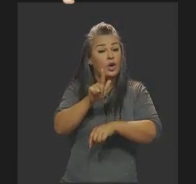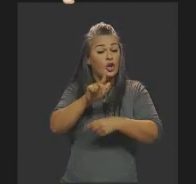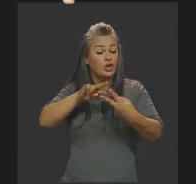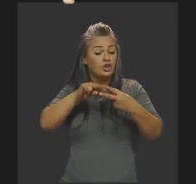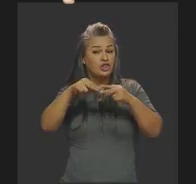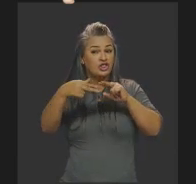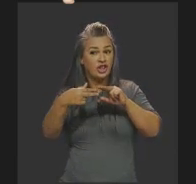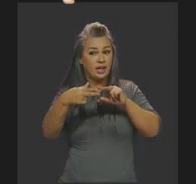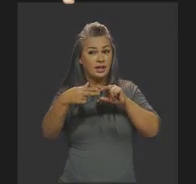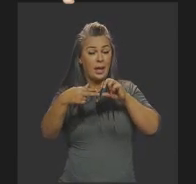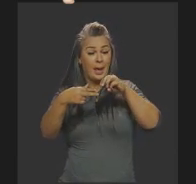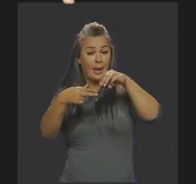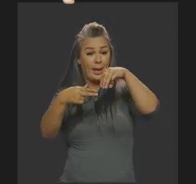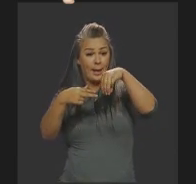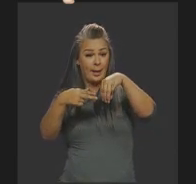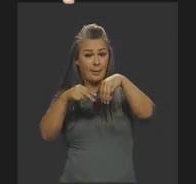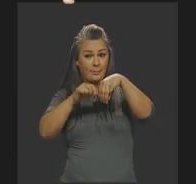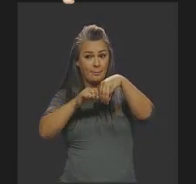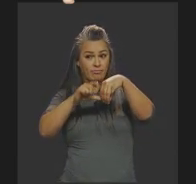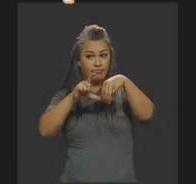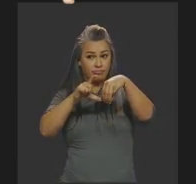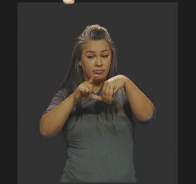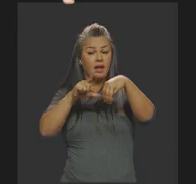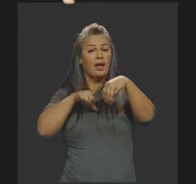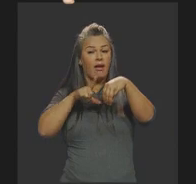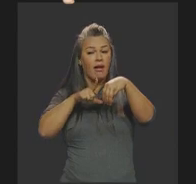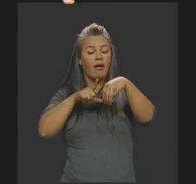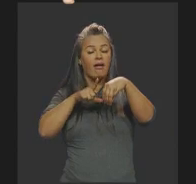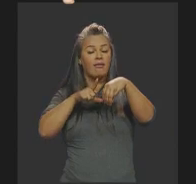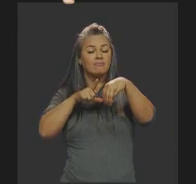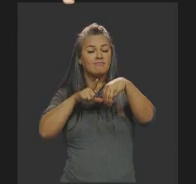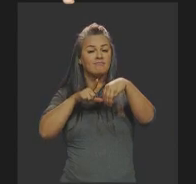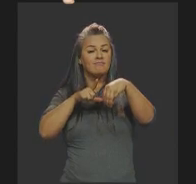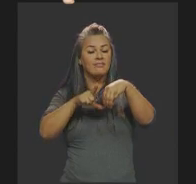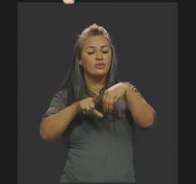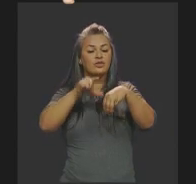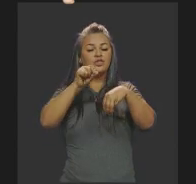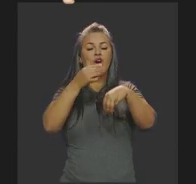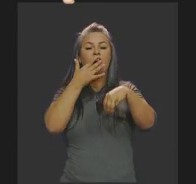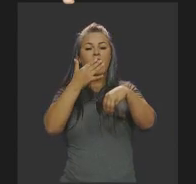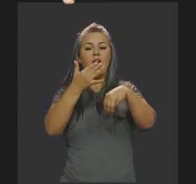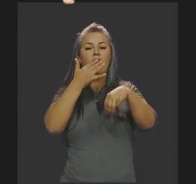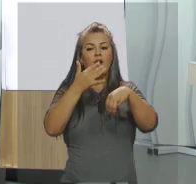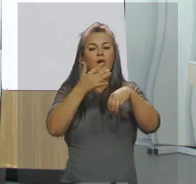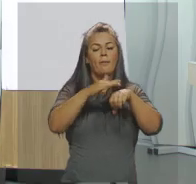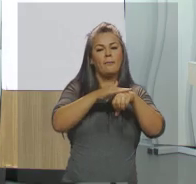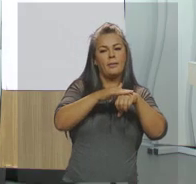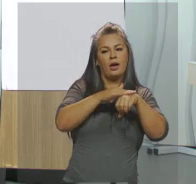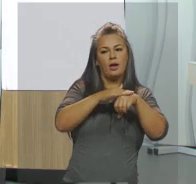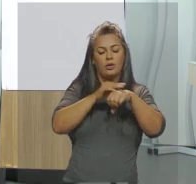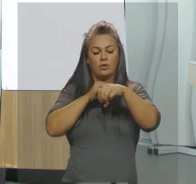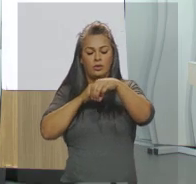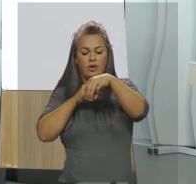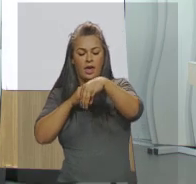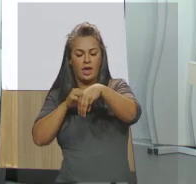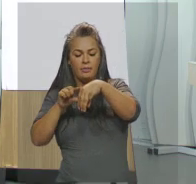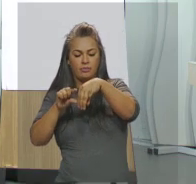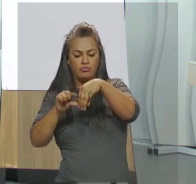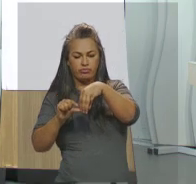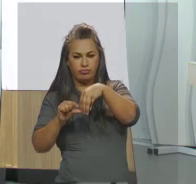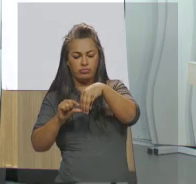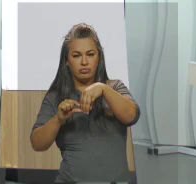gene Mzinho, ele determina a cor amarela. Desculpa, a cor